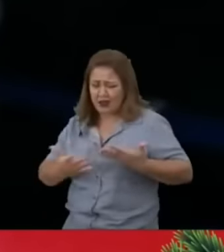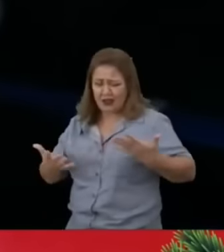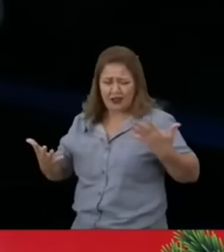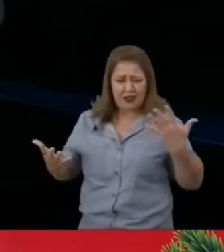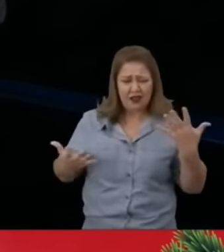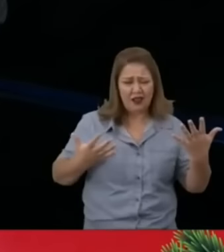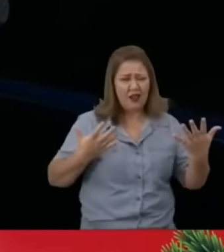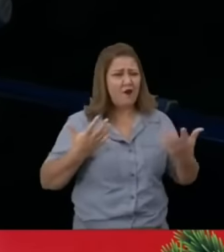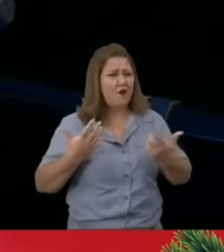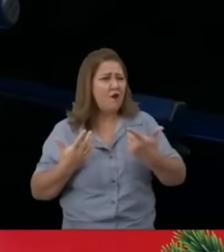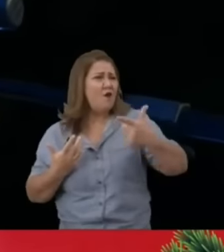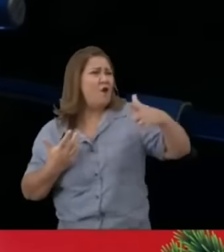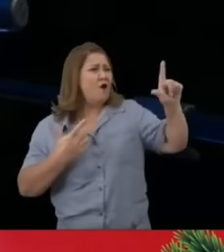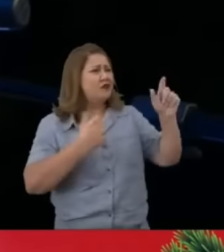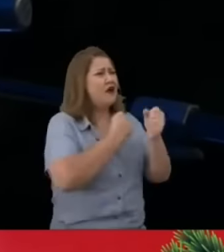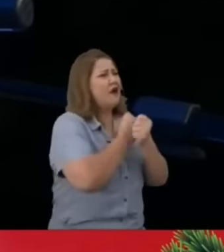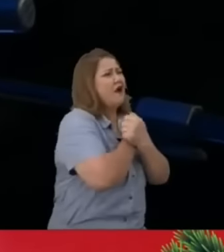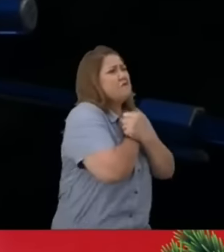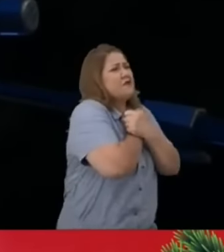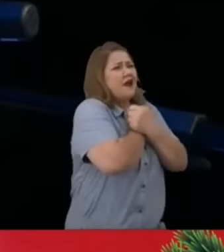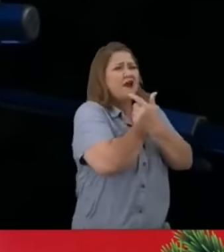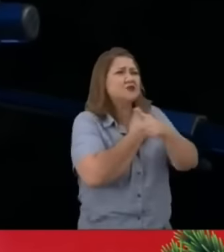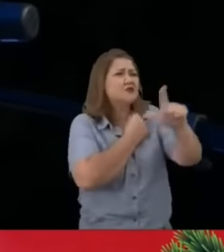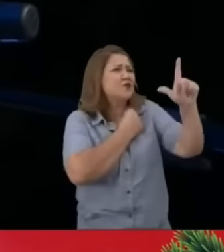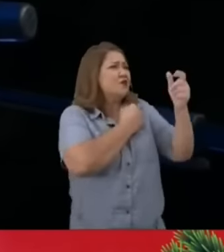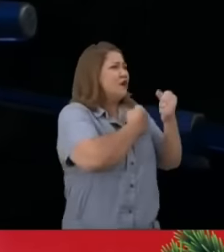buscando em outros braços seus abraços,